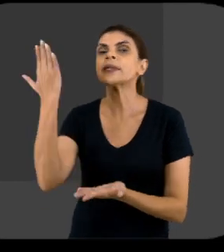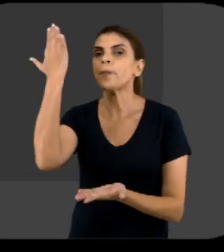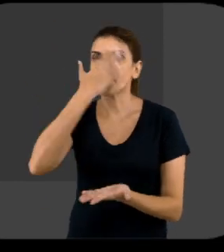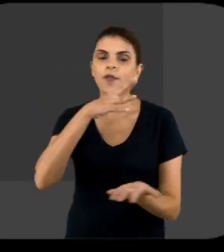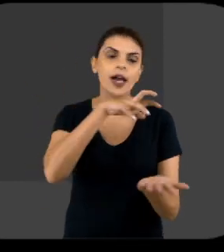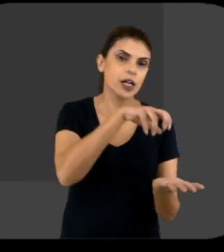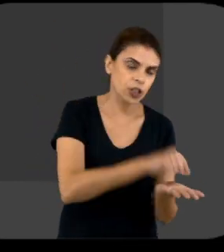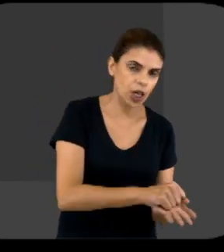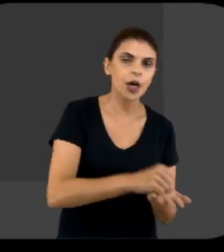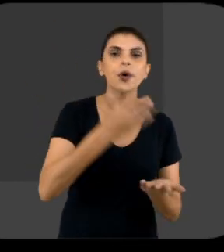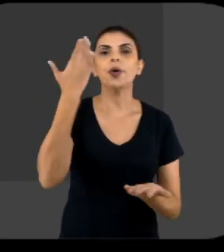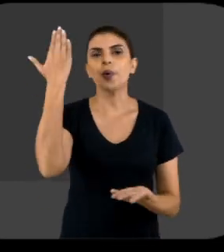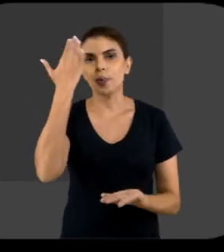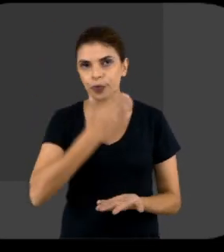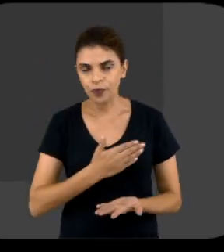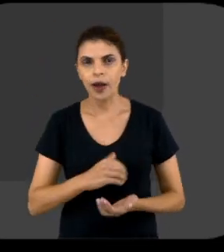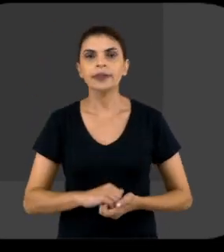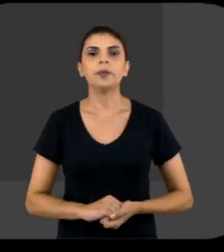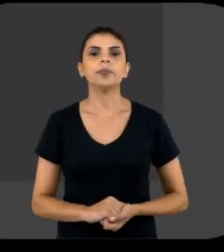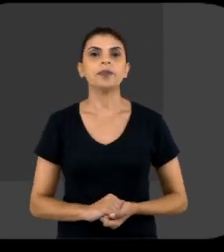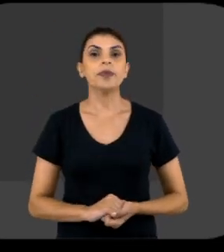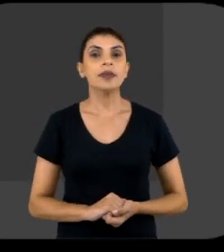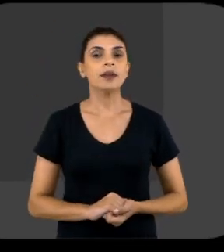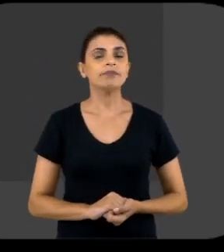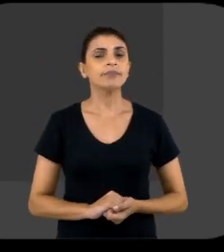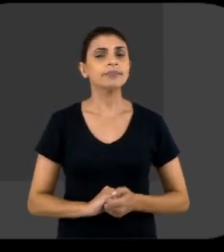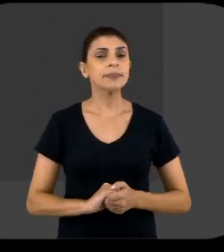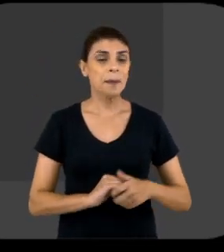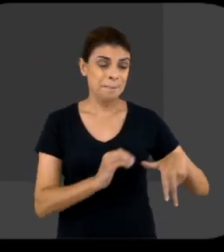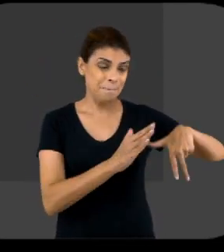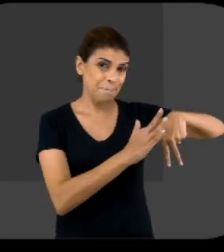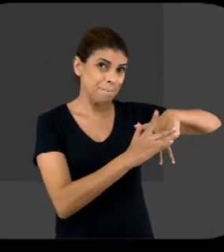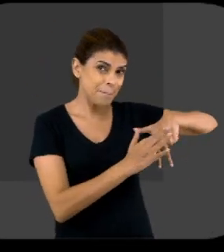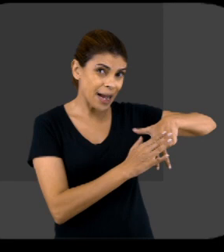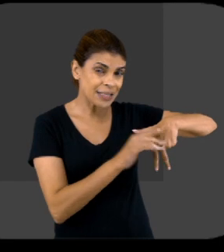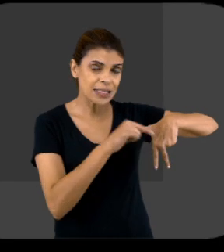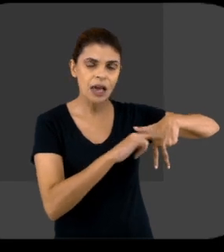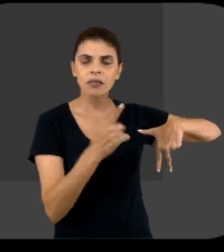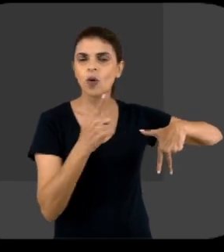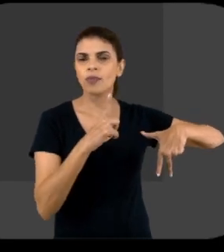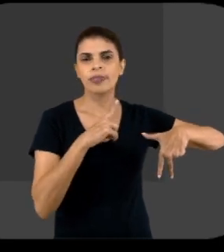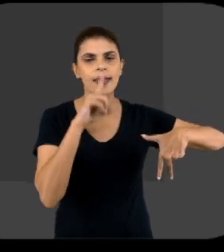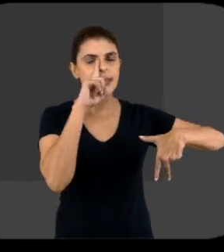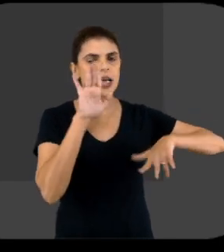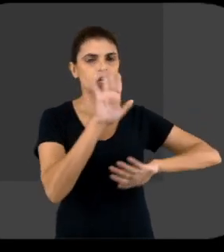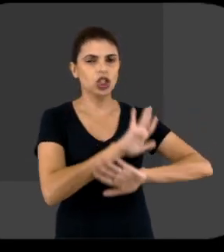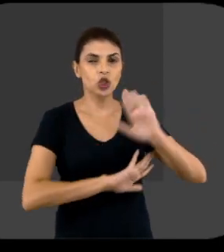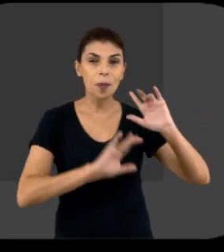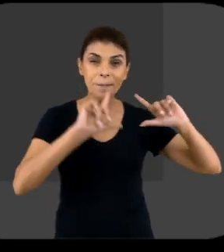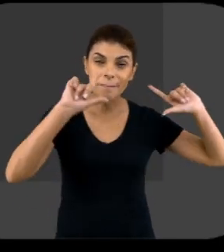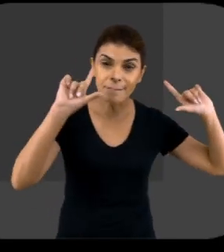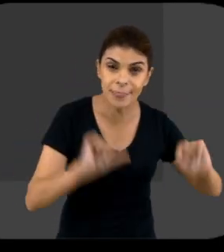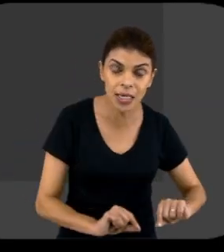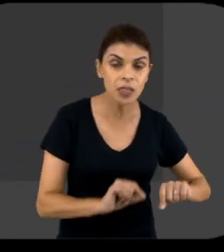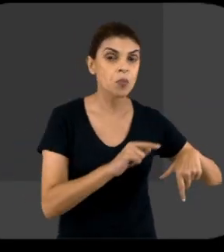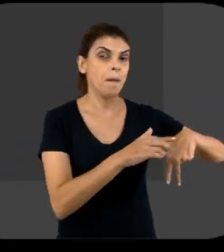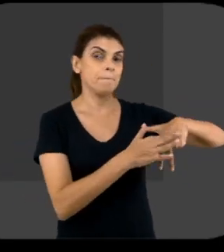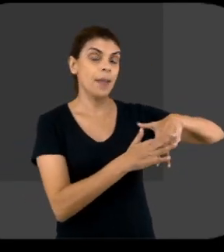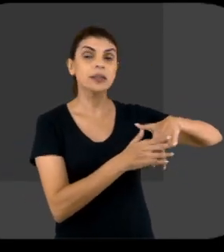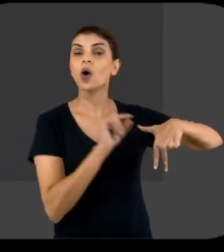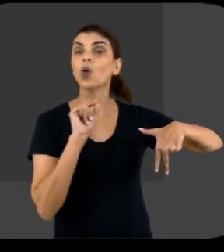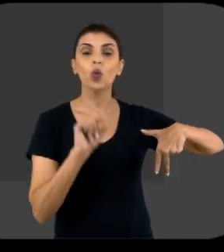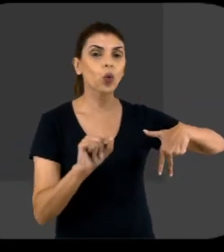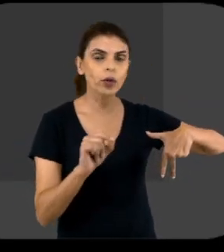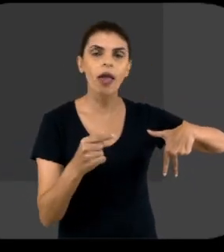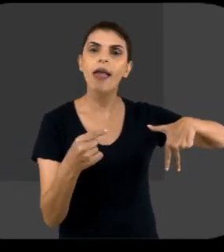registrada, comprovada, mínimo risco para o paciente Quando a gente fala risco para o paciente,